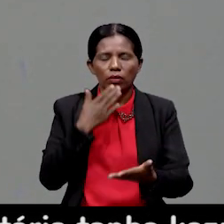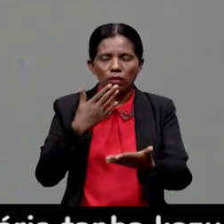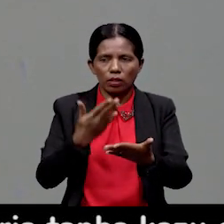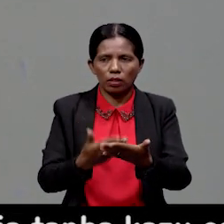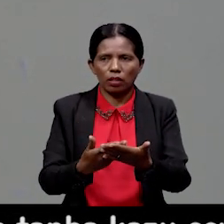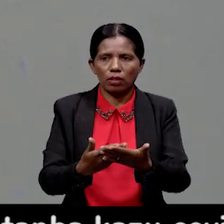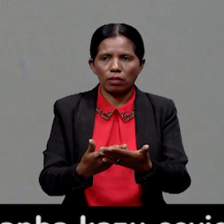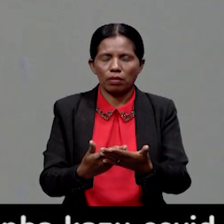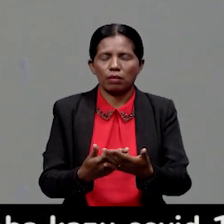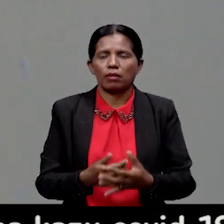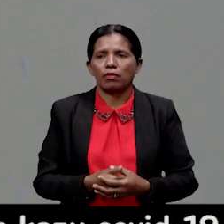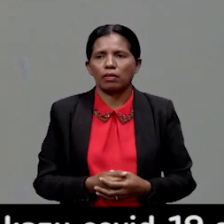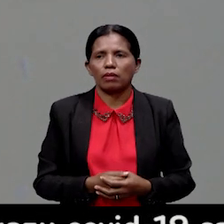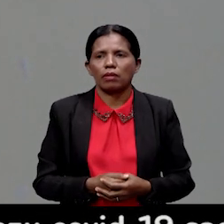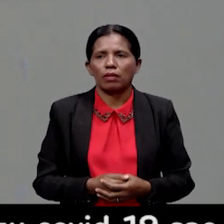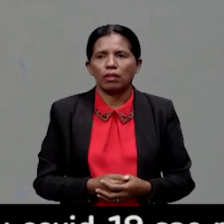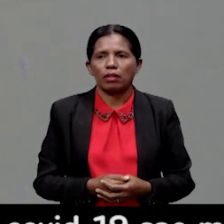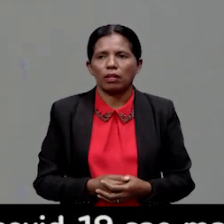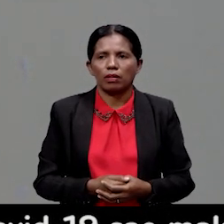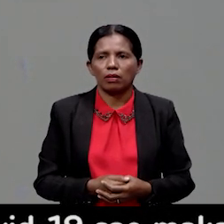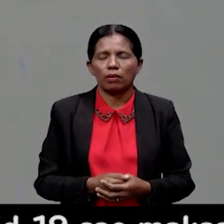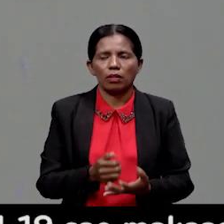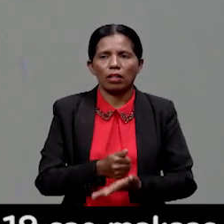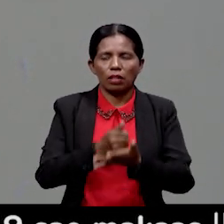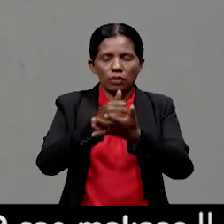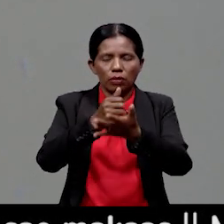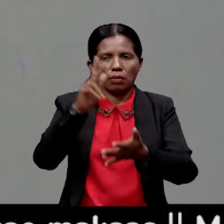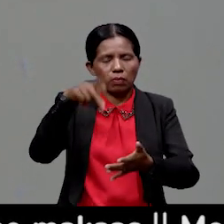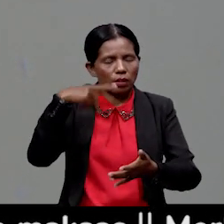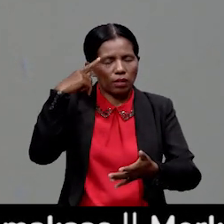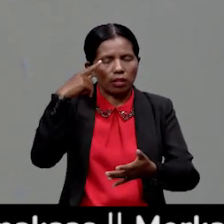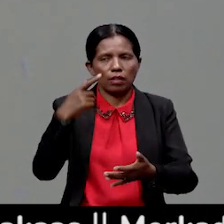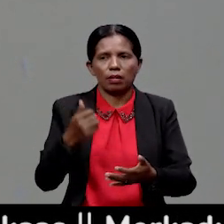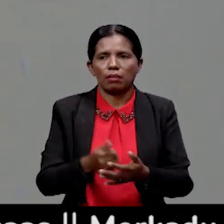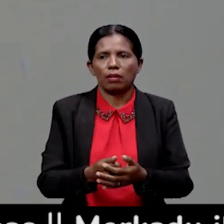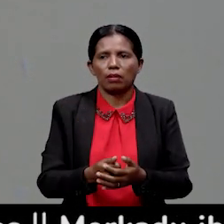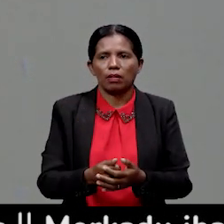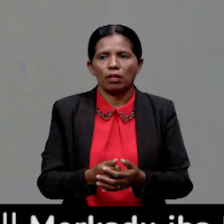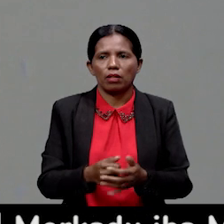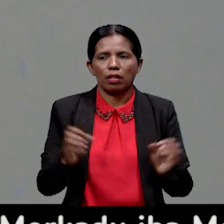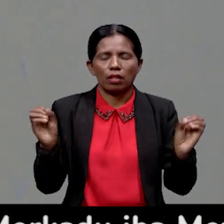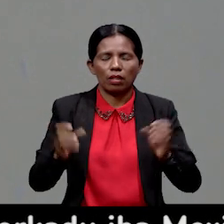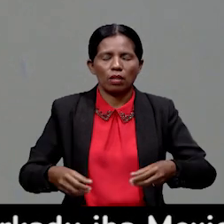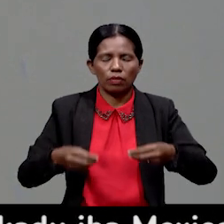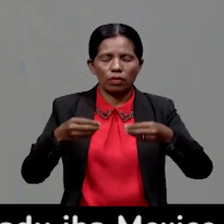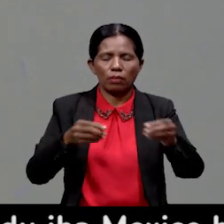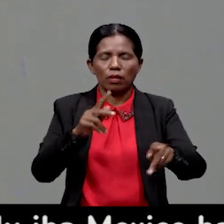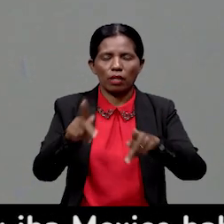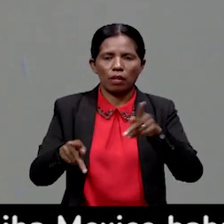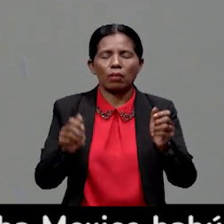tipo pacífico, por solução política nebe incerteza, deve la favorecer para o povo do